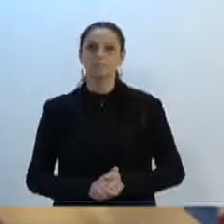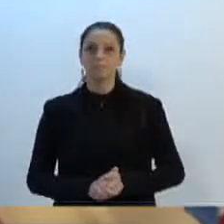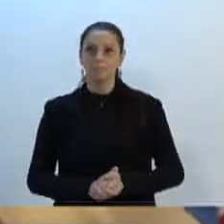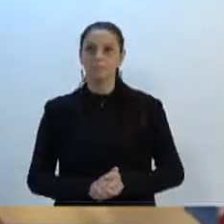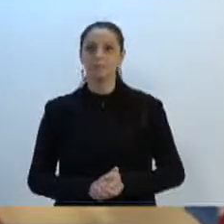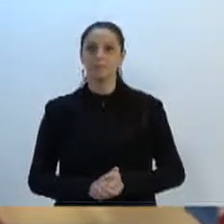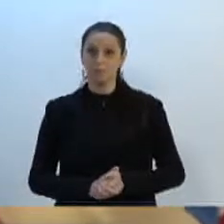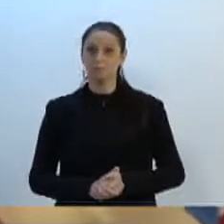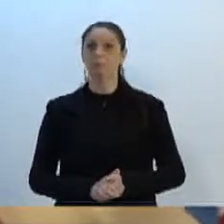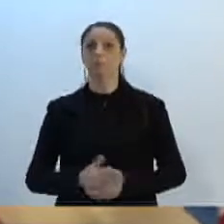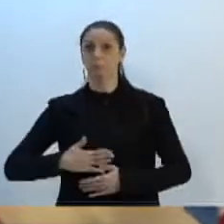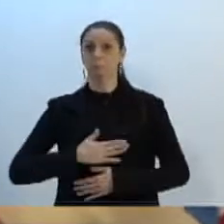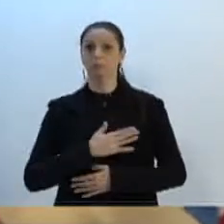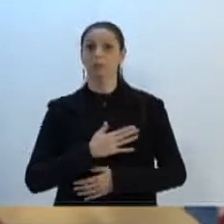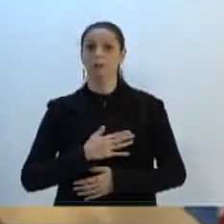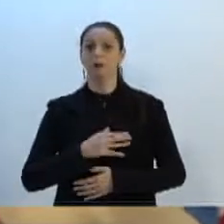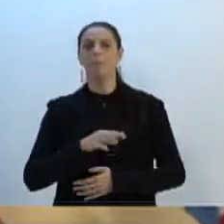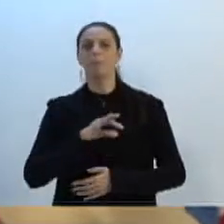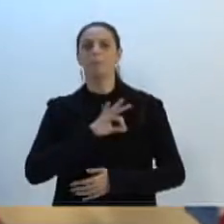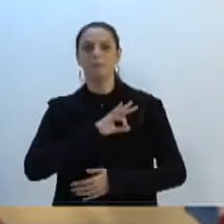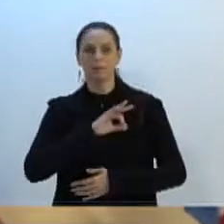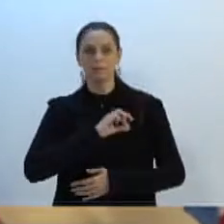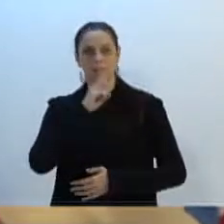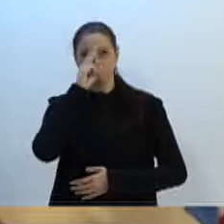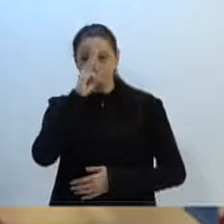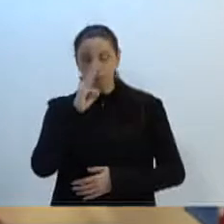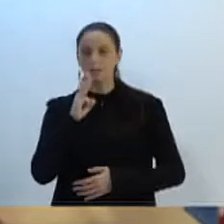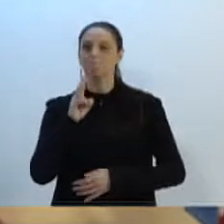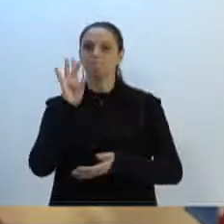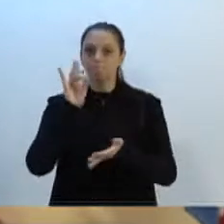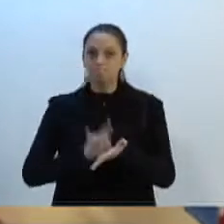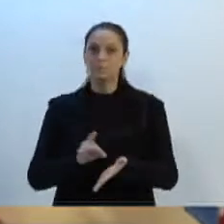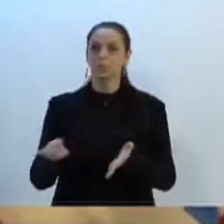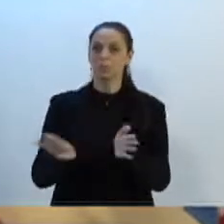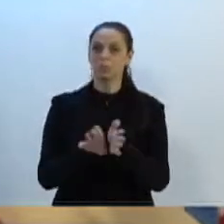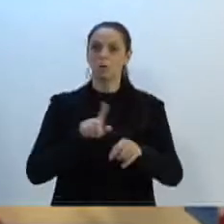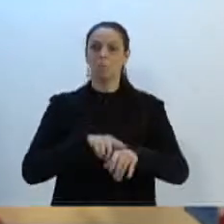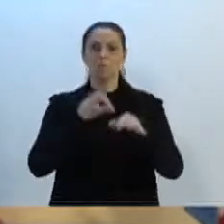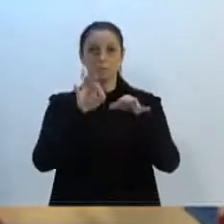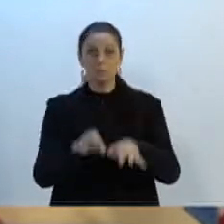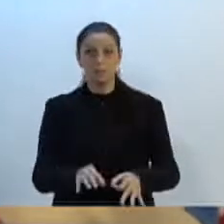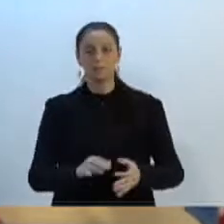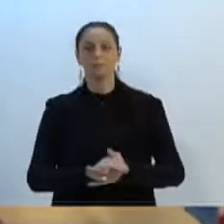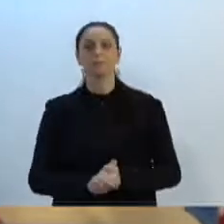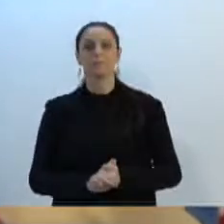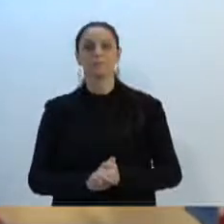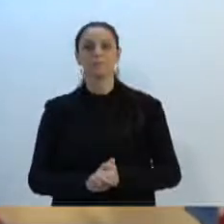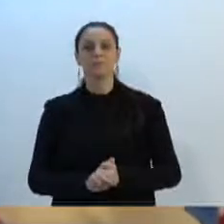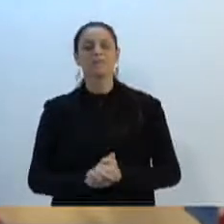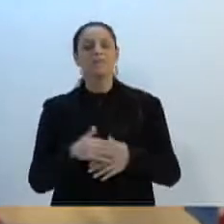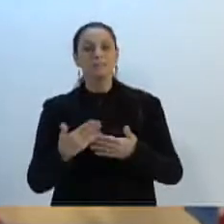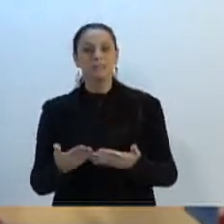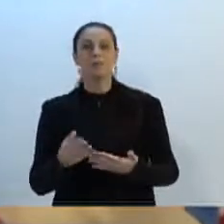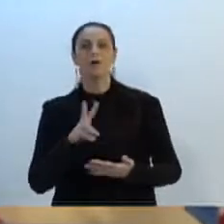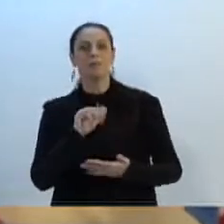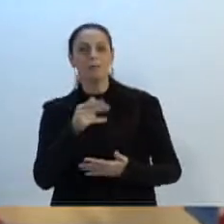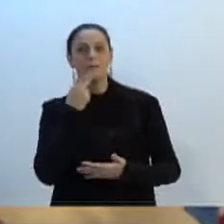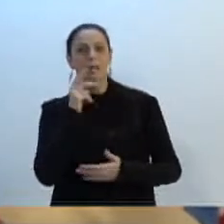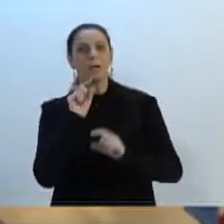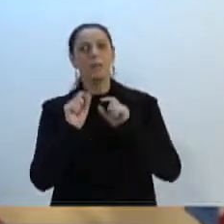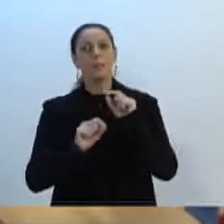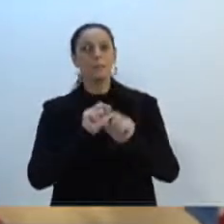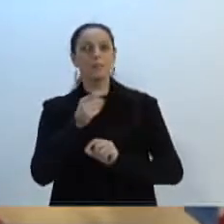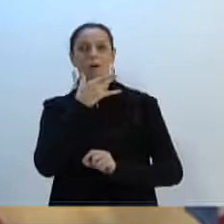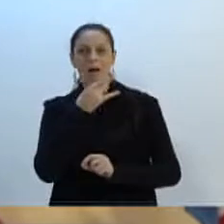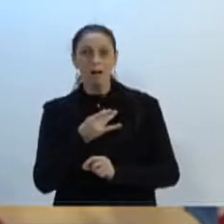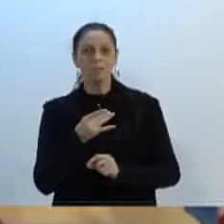de pontualidade no que diz respeito ao governador, mas eu queria chegar num outro ponto, que eu vejo como sendo um dos pontos que nós aqui, vereadores, trabalhamos muito, e eu vou fazer